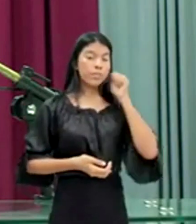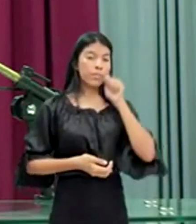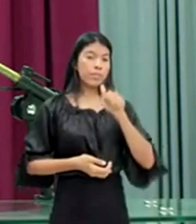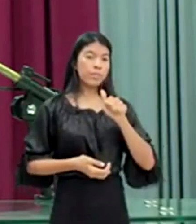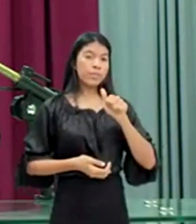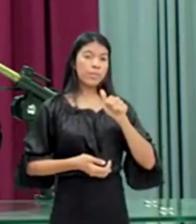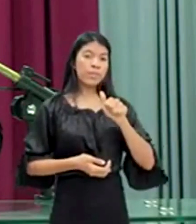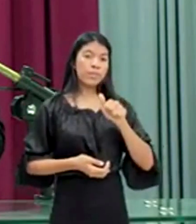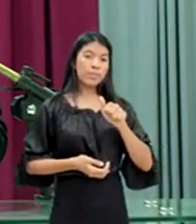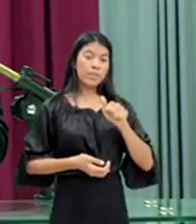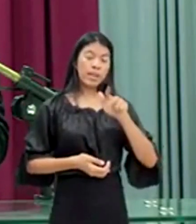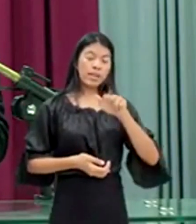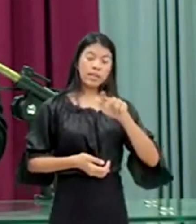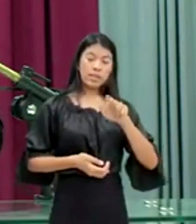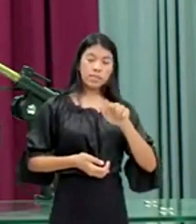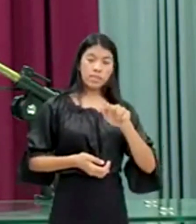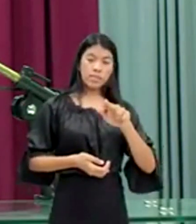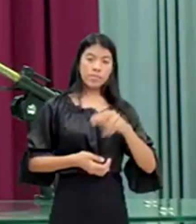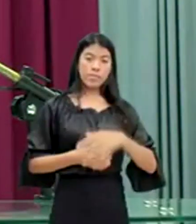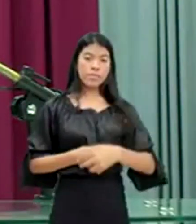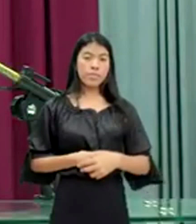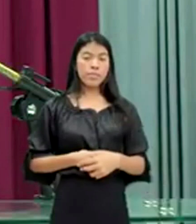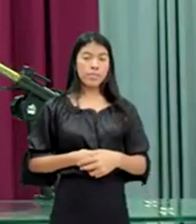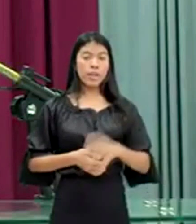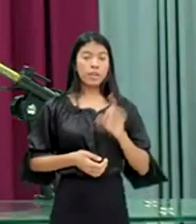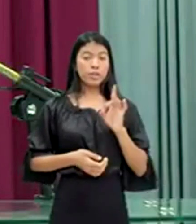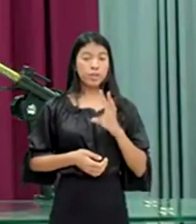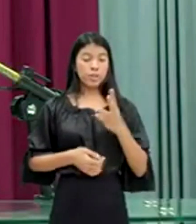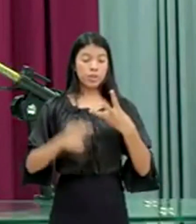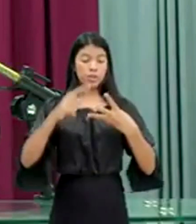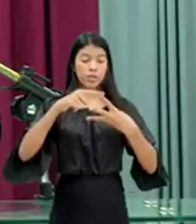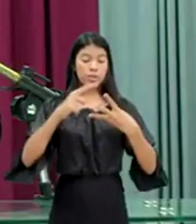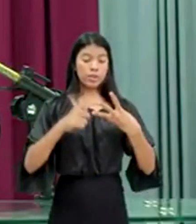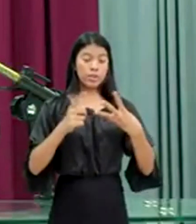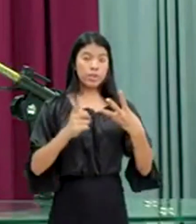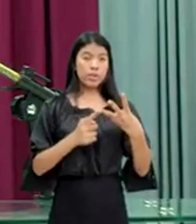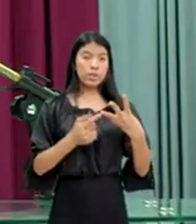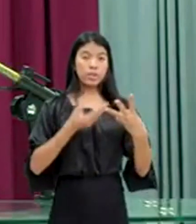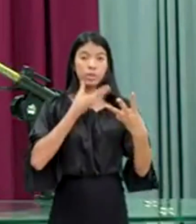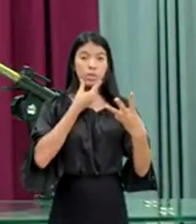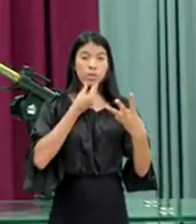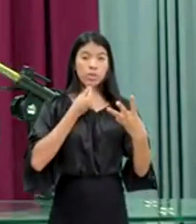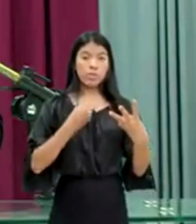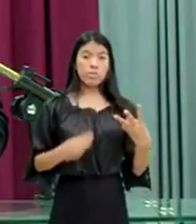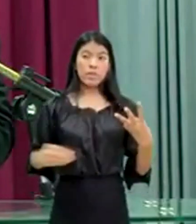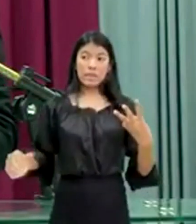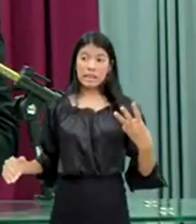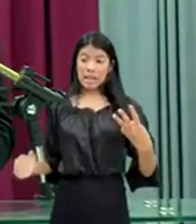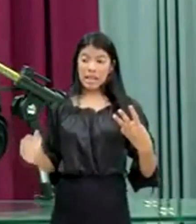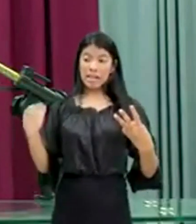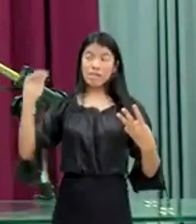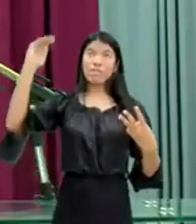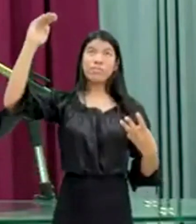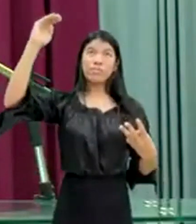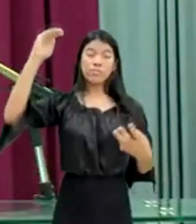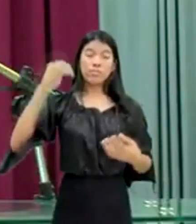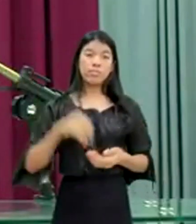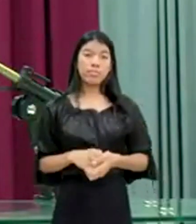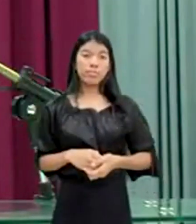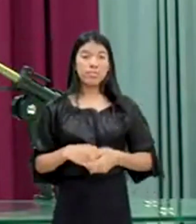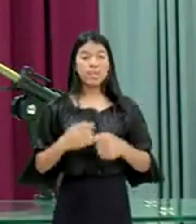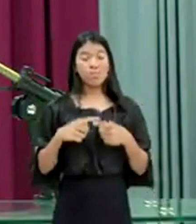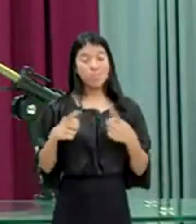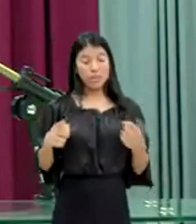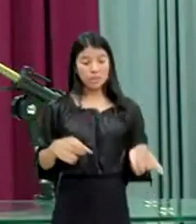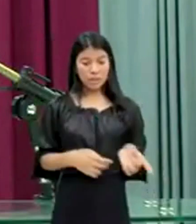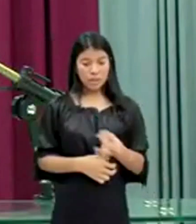filhos de Anak. Eram só esses 3 gigantes que tinham lá. Mas aí, o medo,